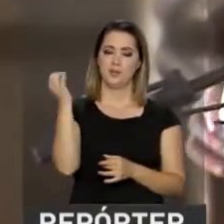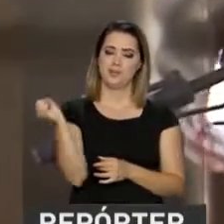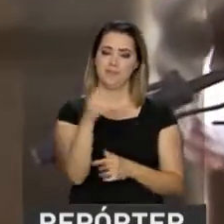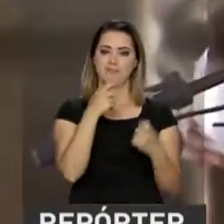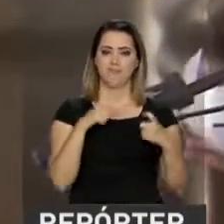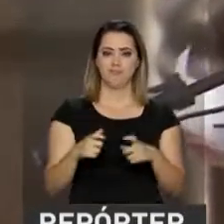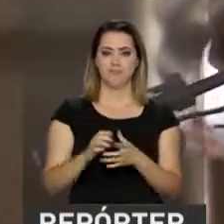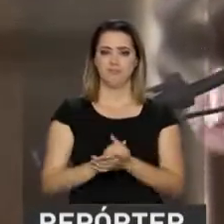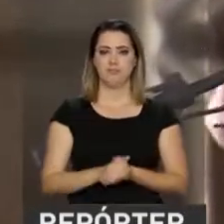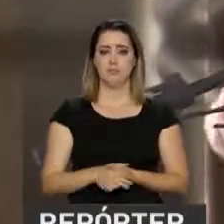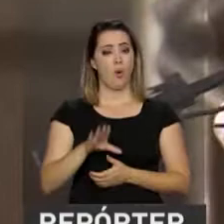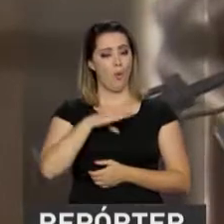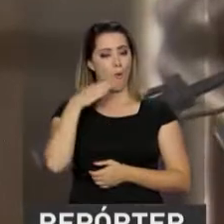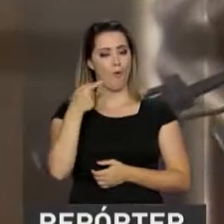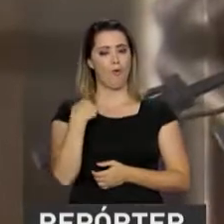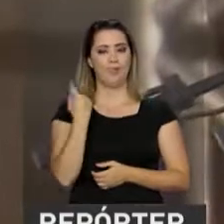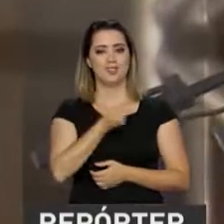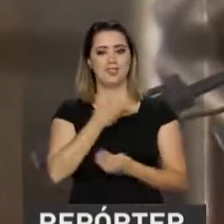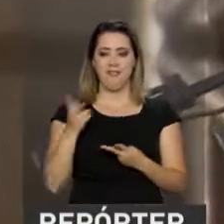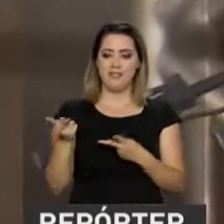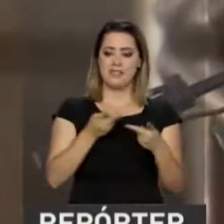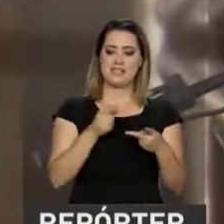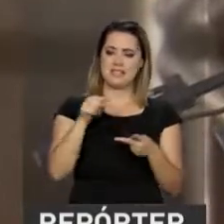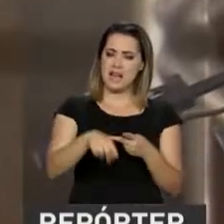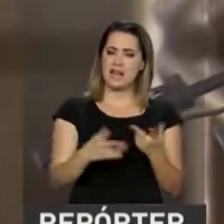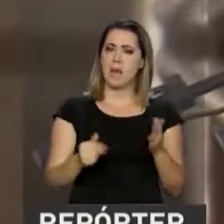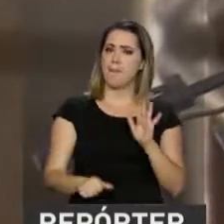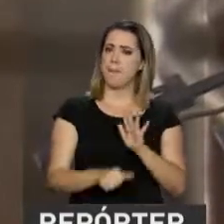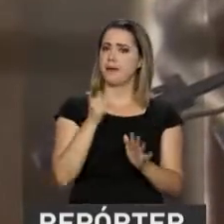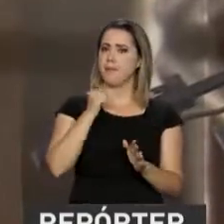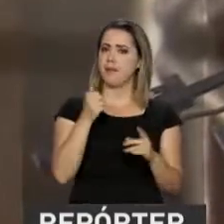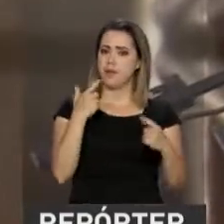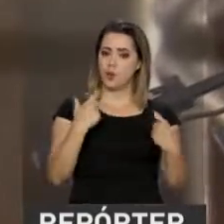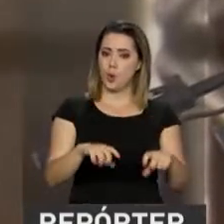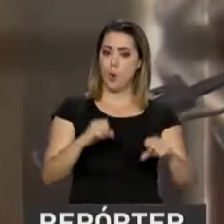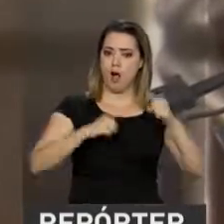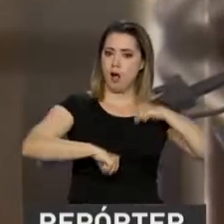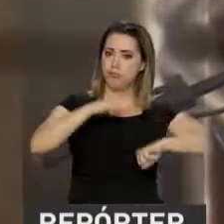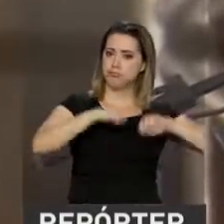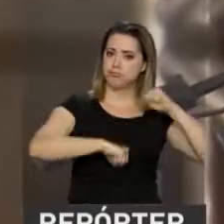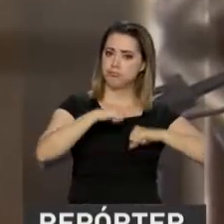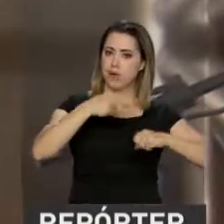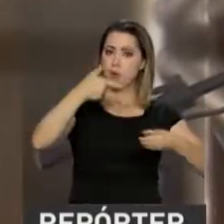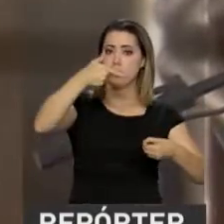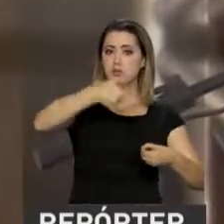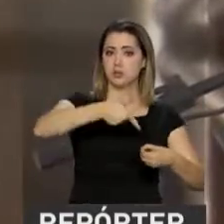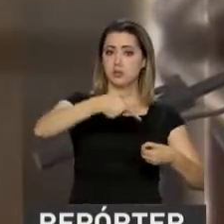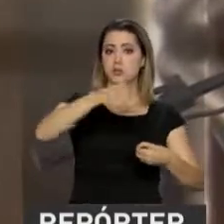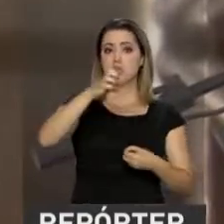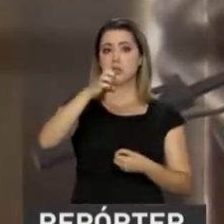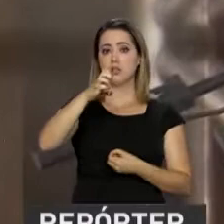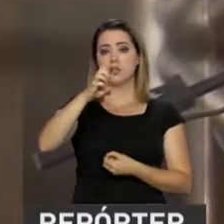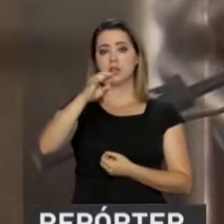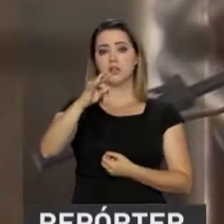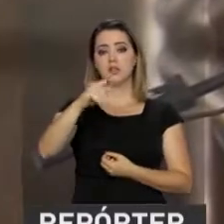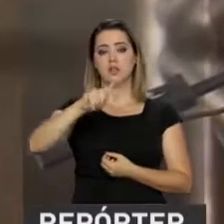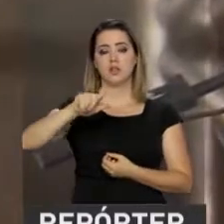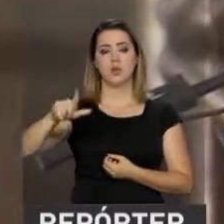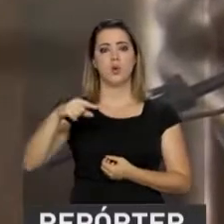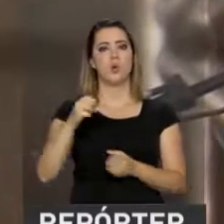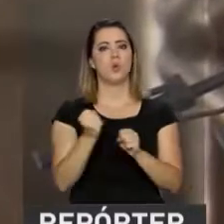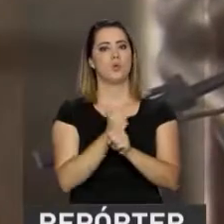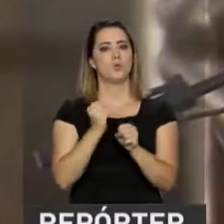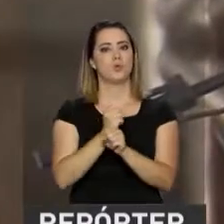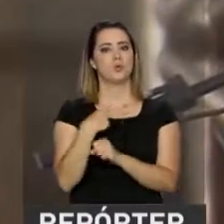indústria é um orgulho de evitar veja bem a primeira usina de etanol de milho construída em nosso